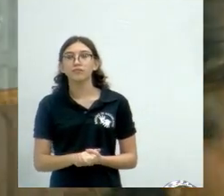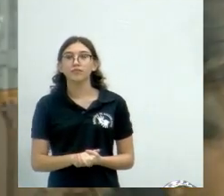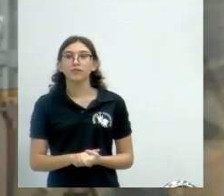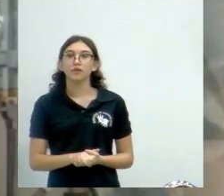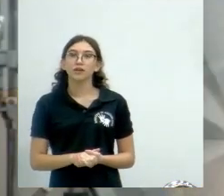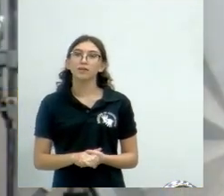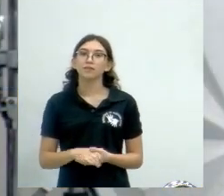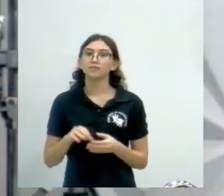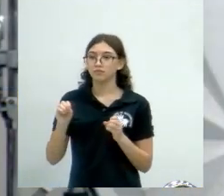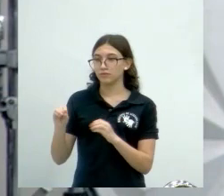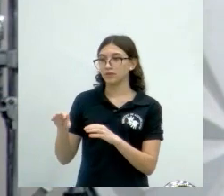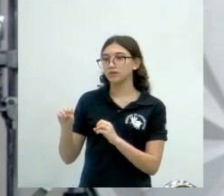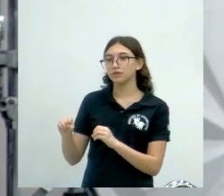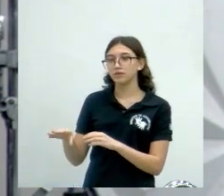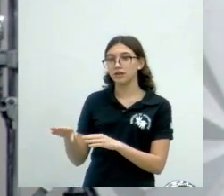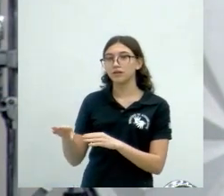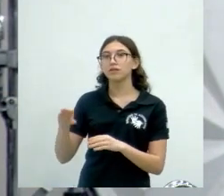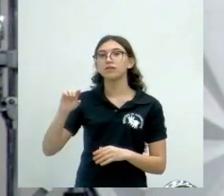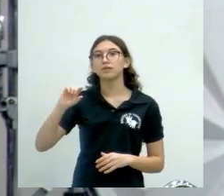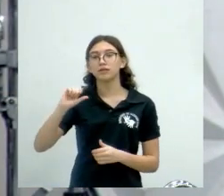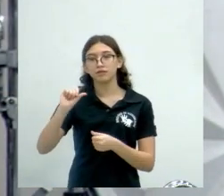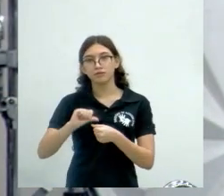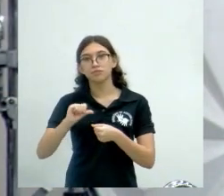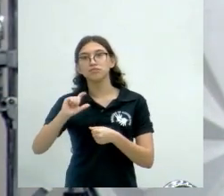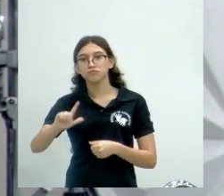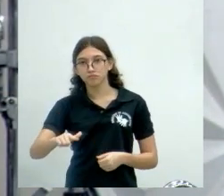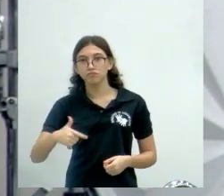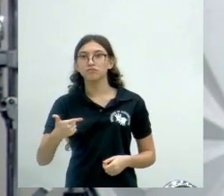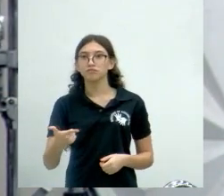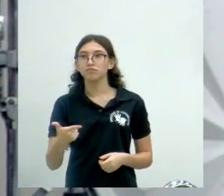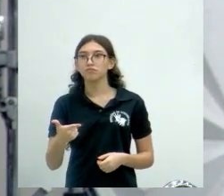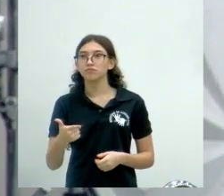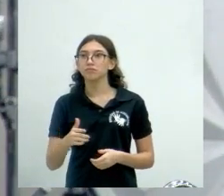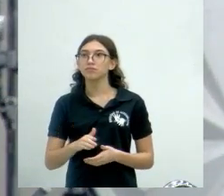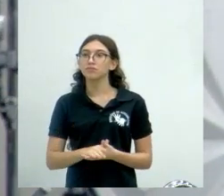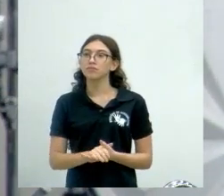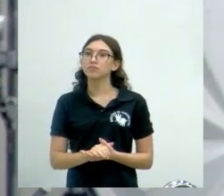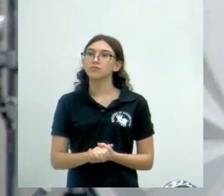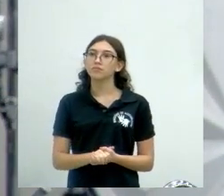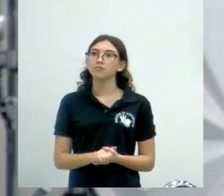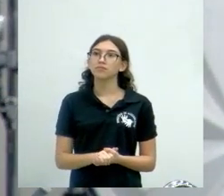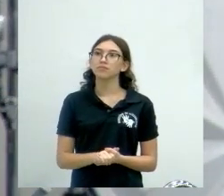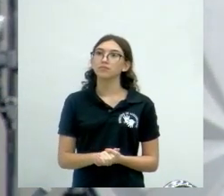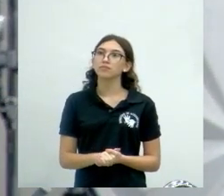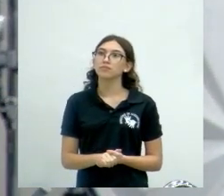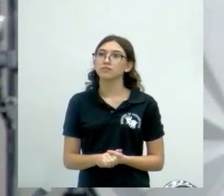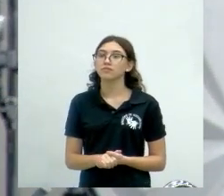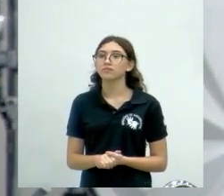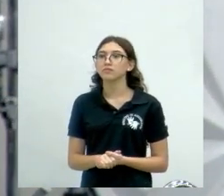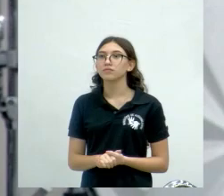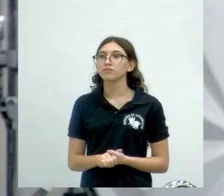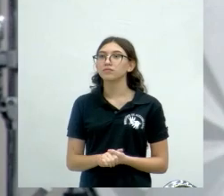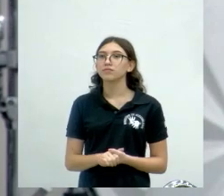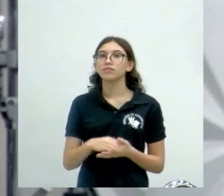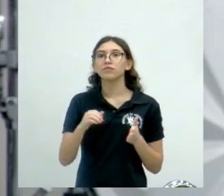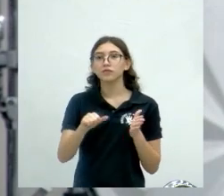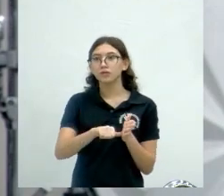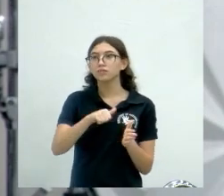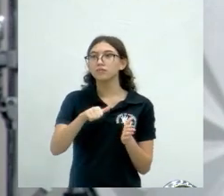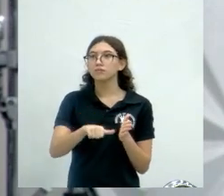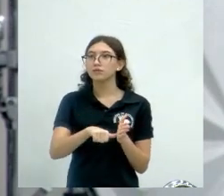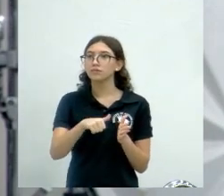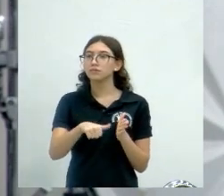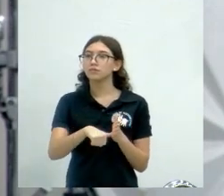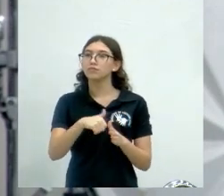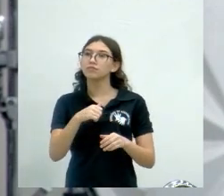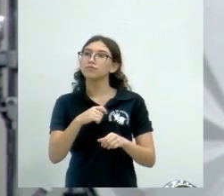disciplina. E é muito interessante a gente perceber aqui que sabedoria está ligado a isso, a disciplina. Tá? Principalmente no